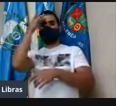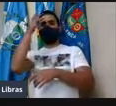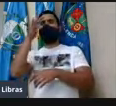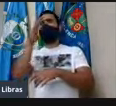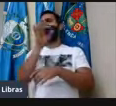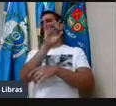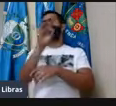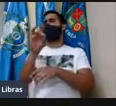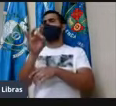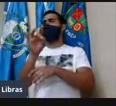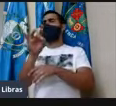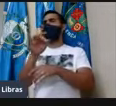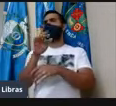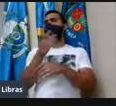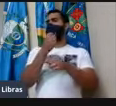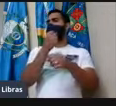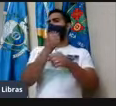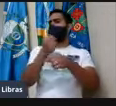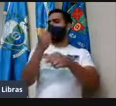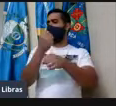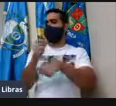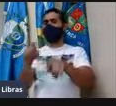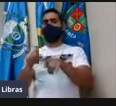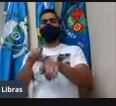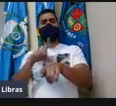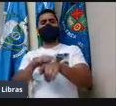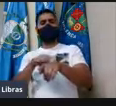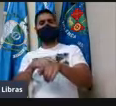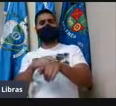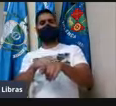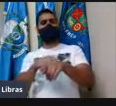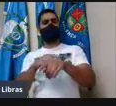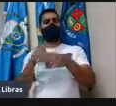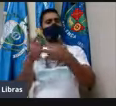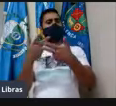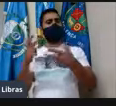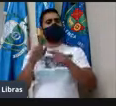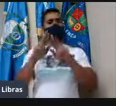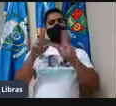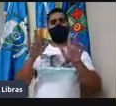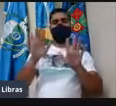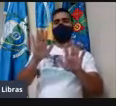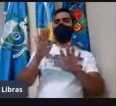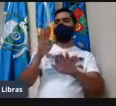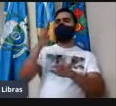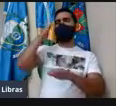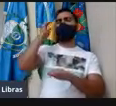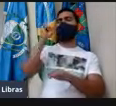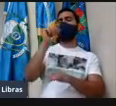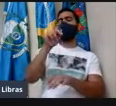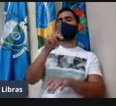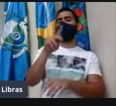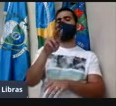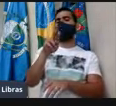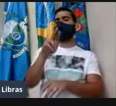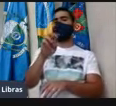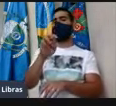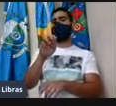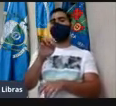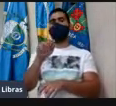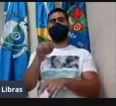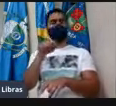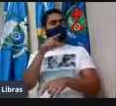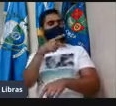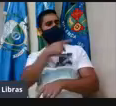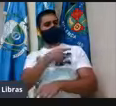Cada ano e cada tempo são situações diferentes. Mas eu sei que a Prev está aí, e você vem à frente